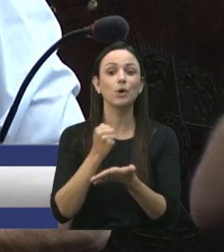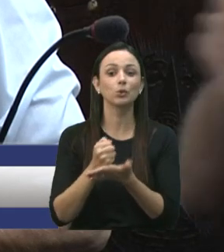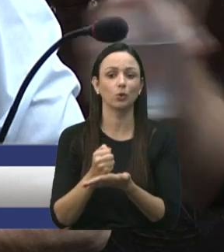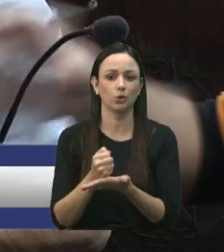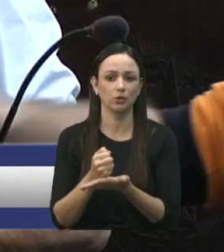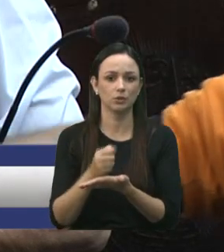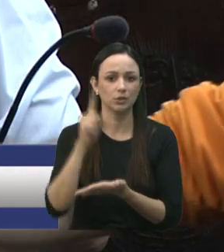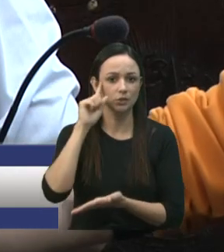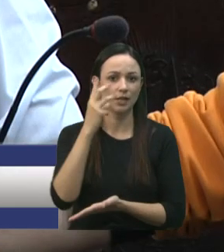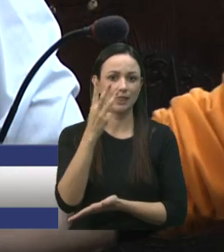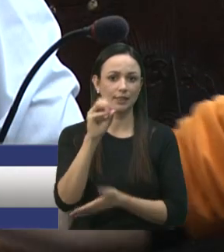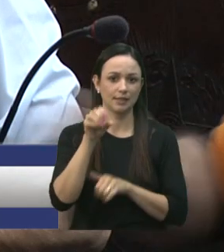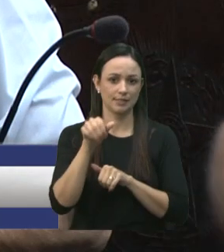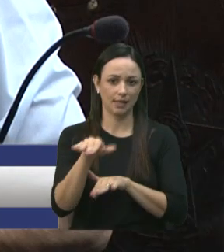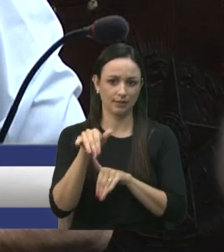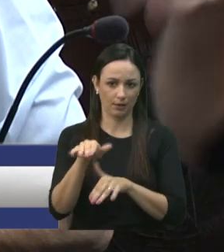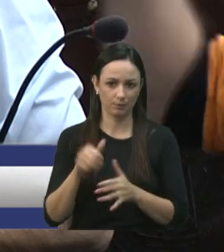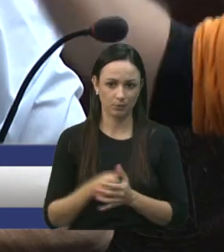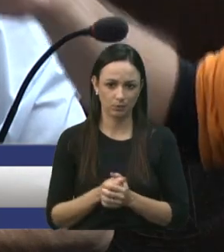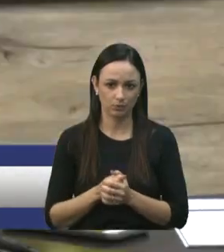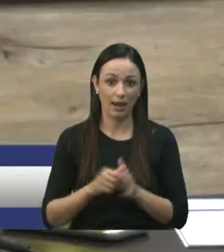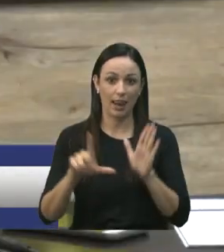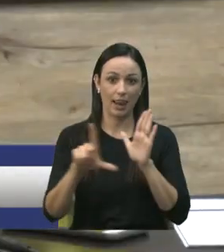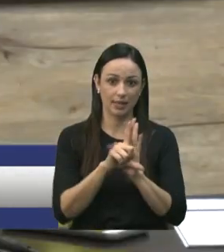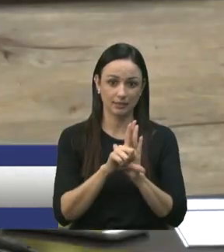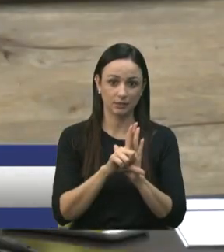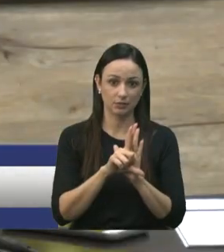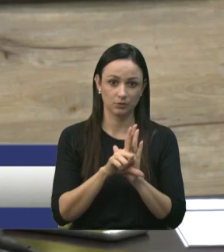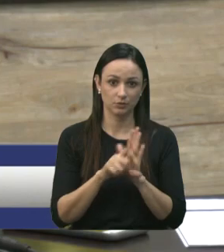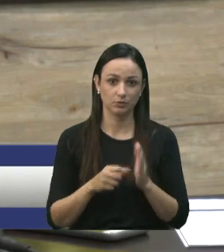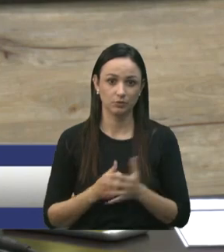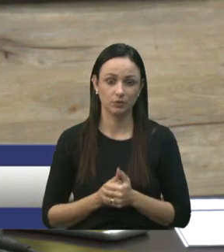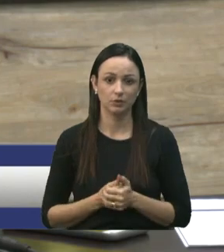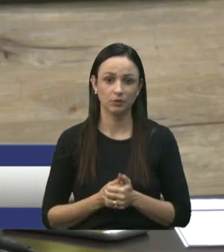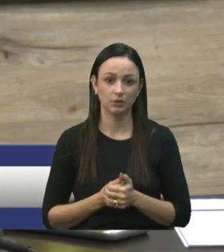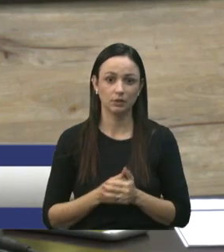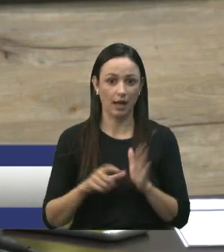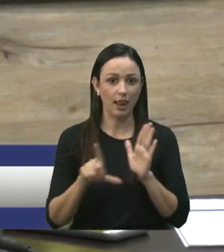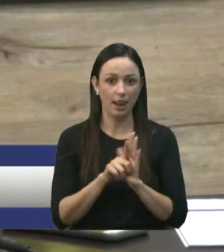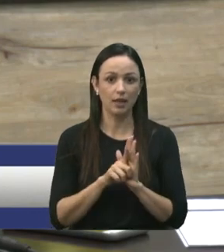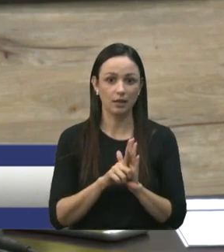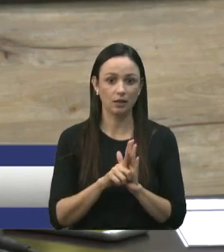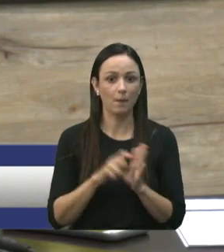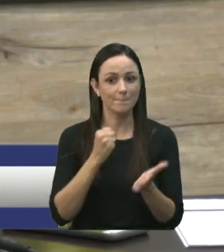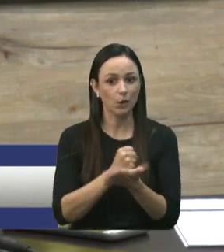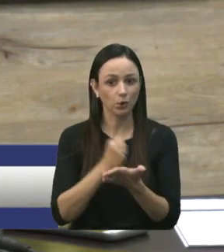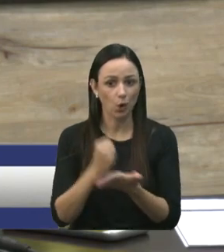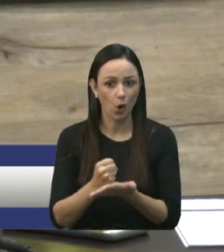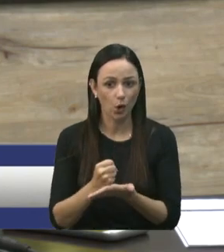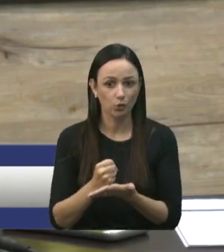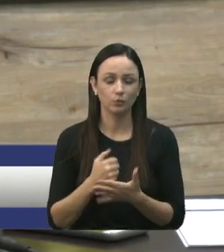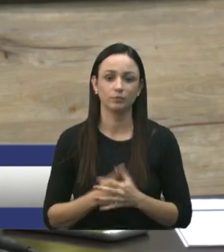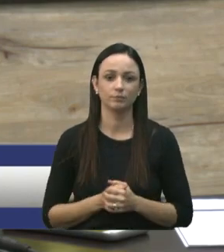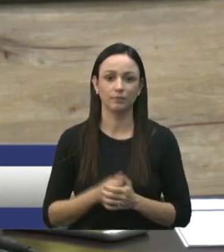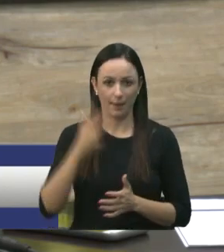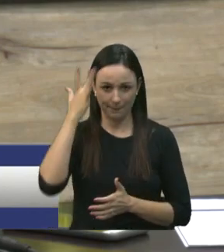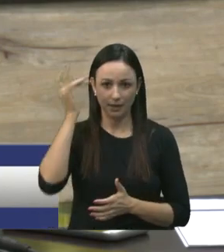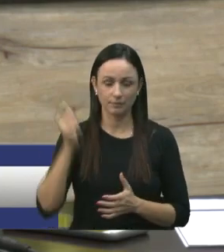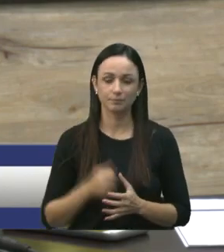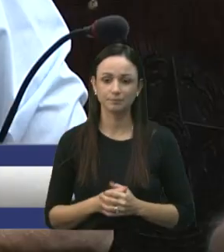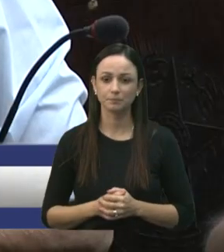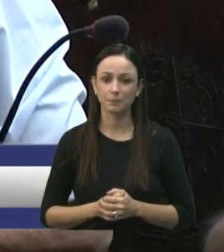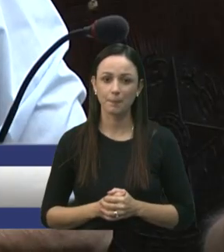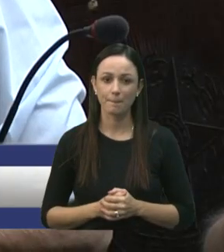dia 30 de setembro. Questão legal. É lei. O protocolo. Protocolo. Amanhã.